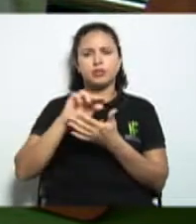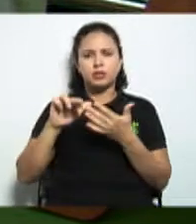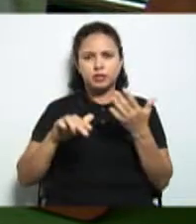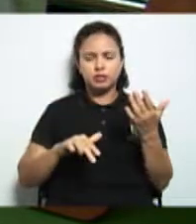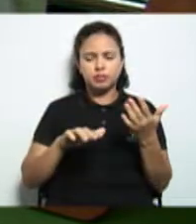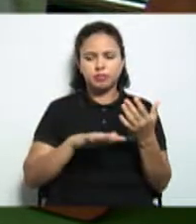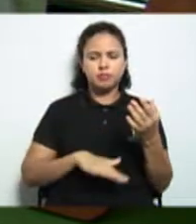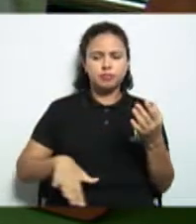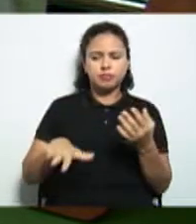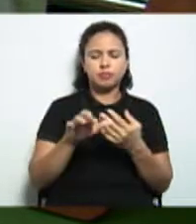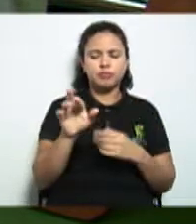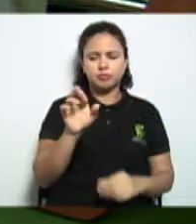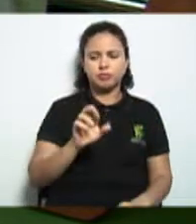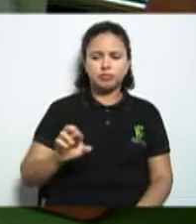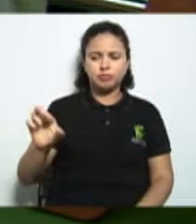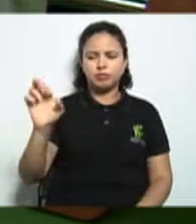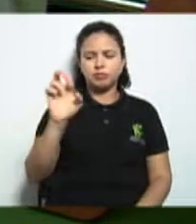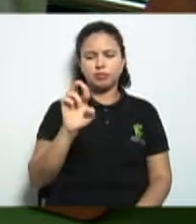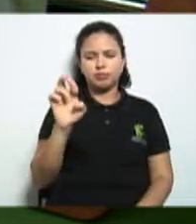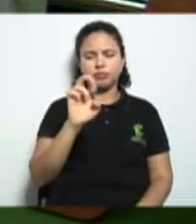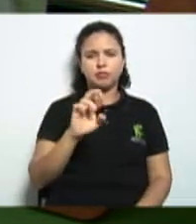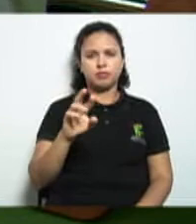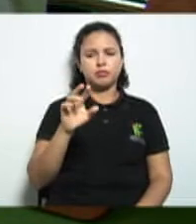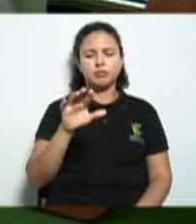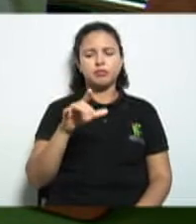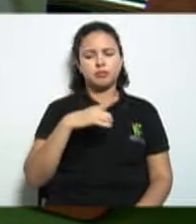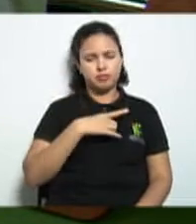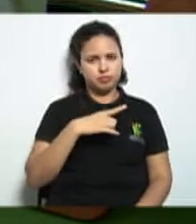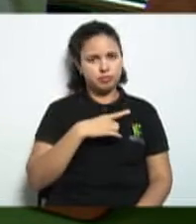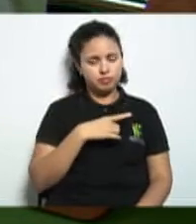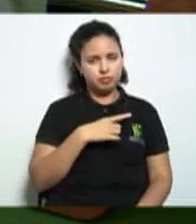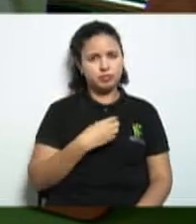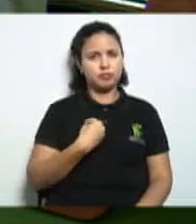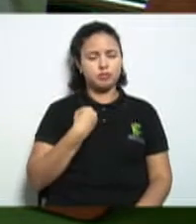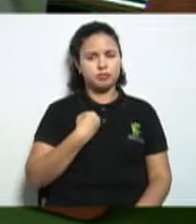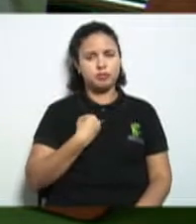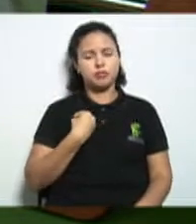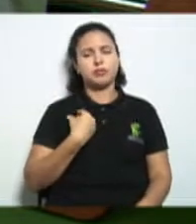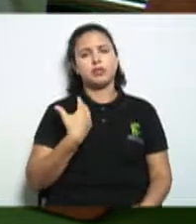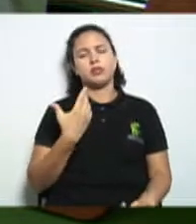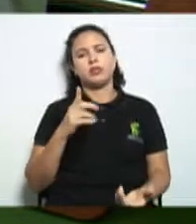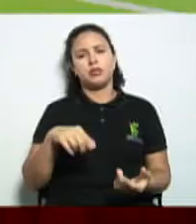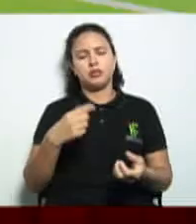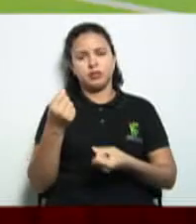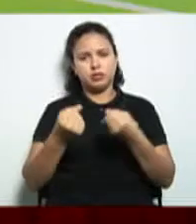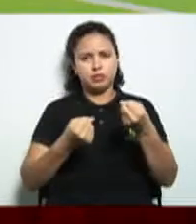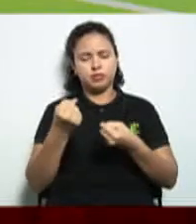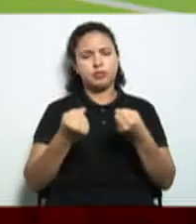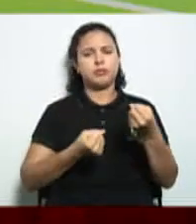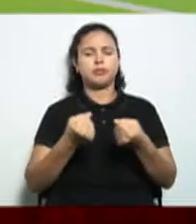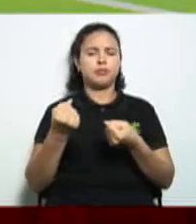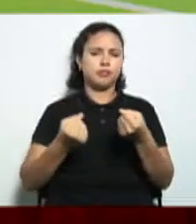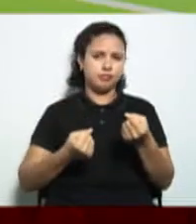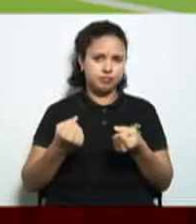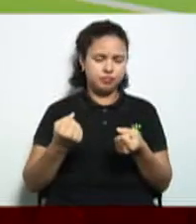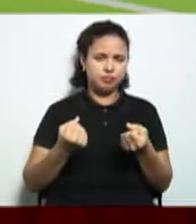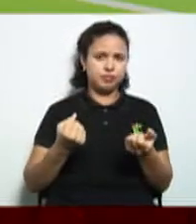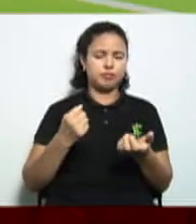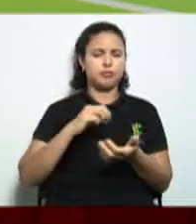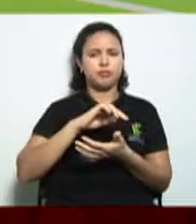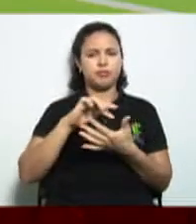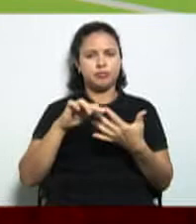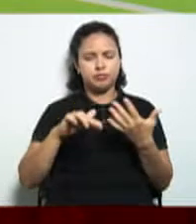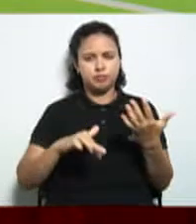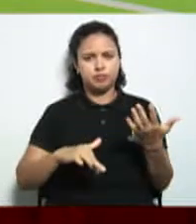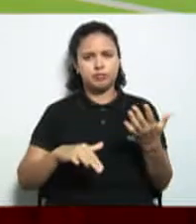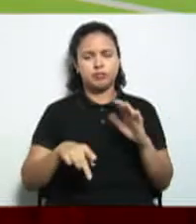realidades observáveis estavam presentes ali. Sobre o transporte, né? Vocês fizeram problemas a respeito da realidade que